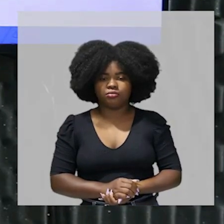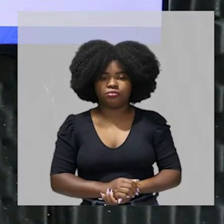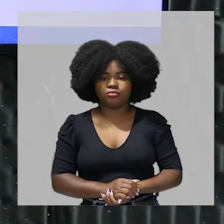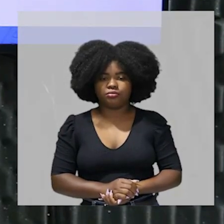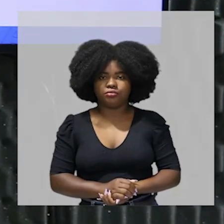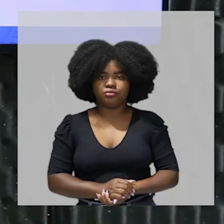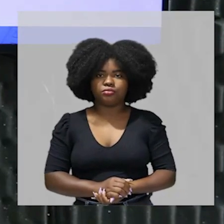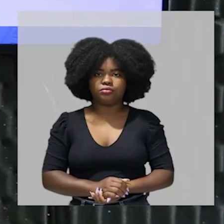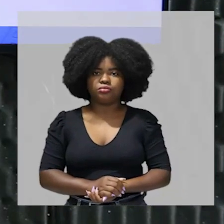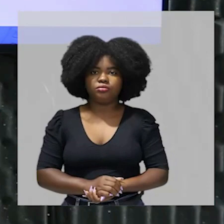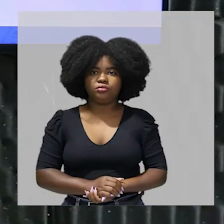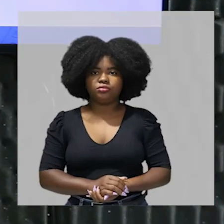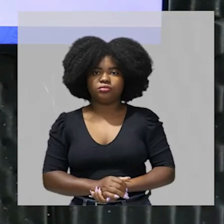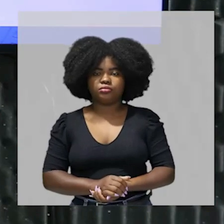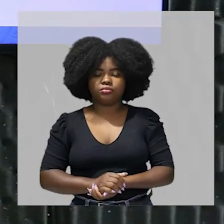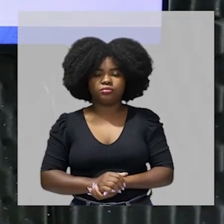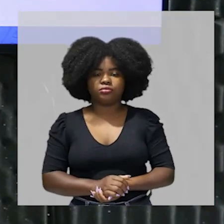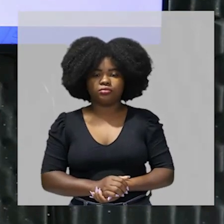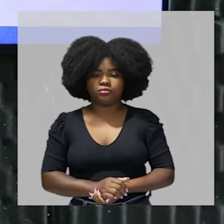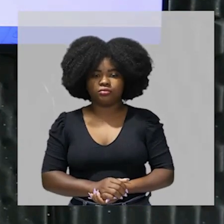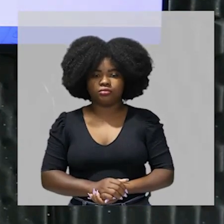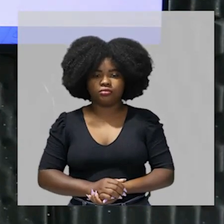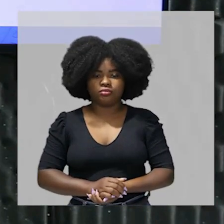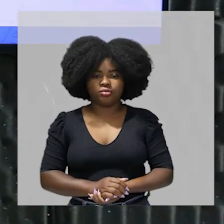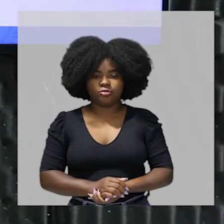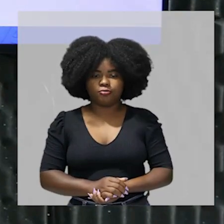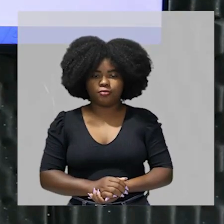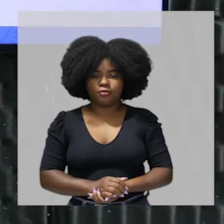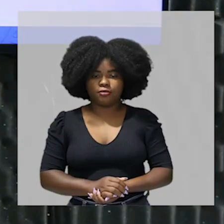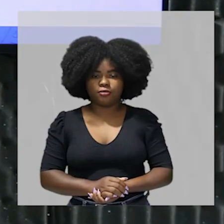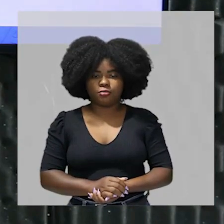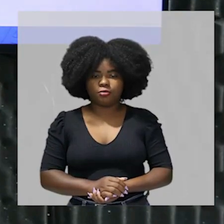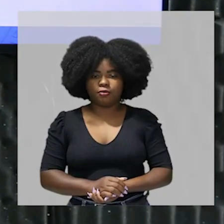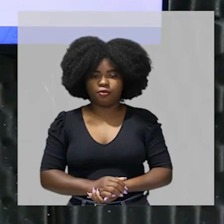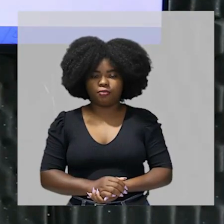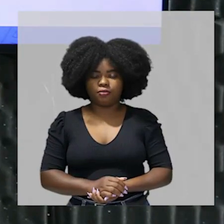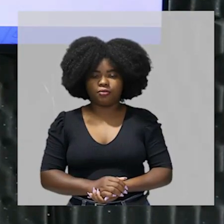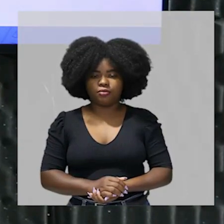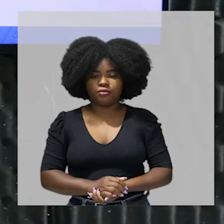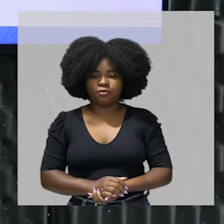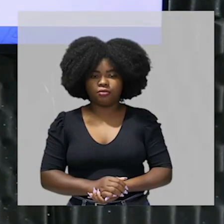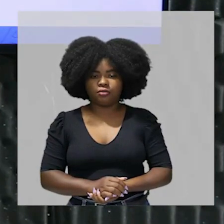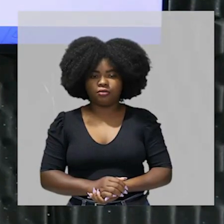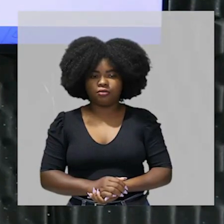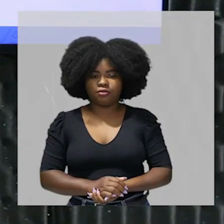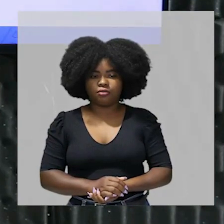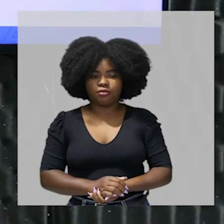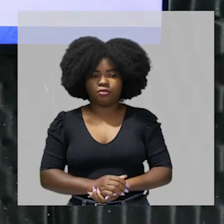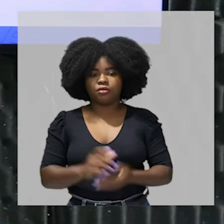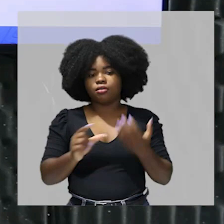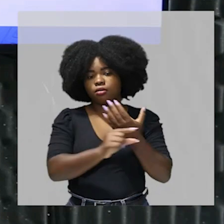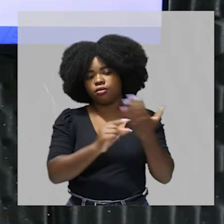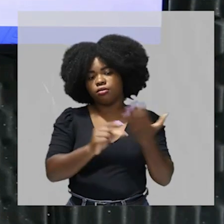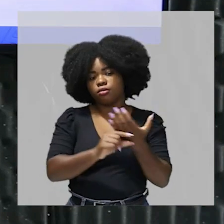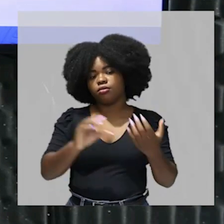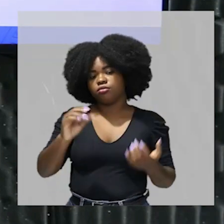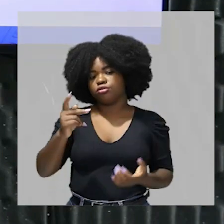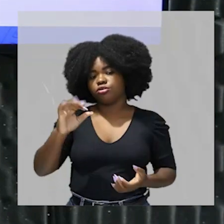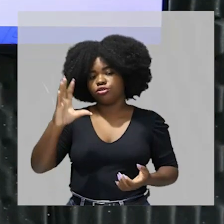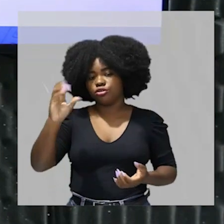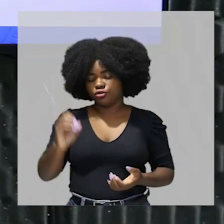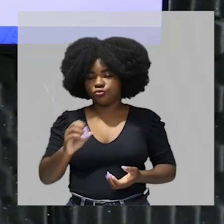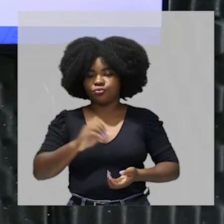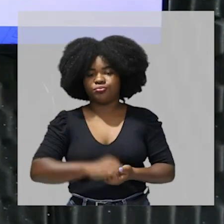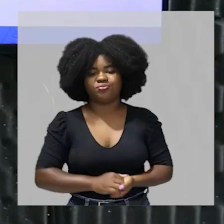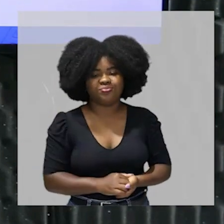porrete amor de me quebrar Mas eu não quero porque sou macio viu Chico Buarque de Holanda é um